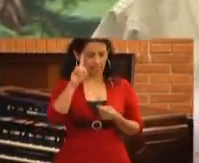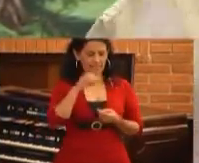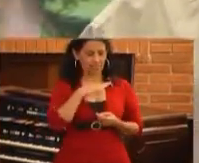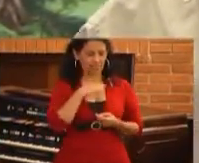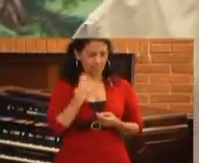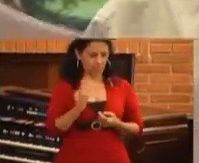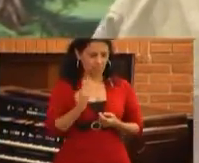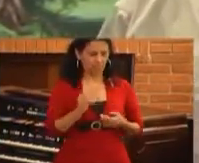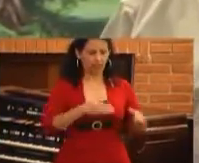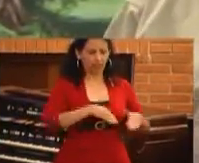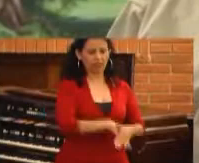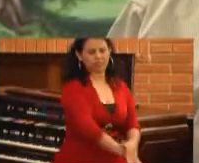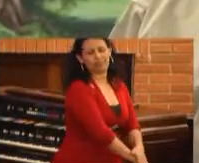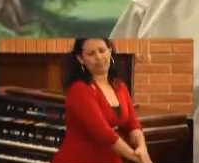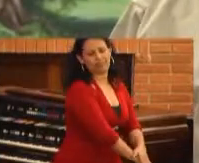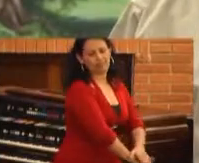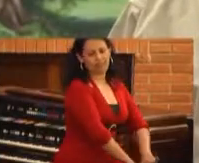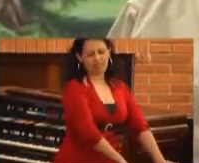já foi enterrado.